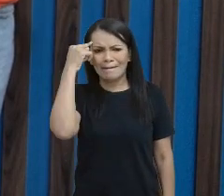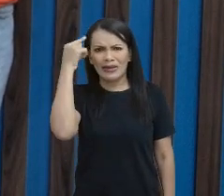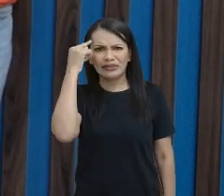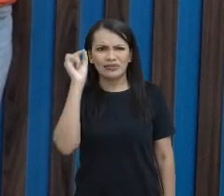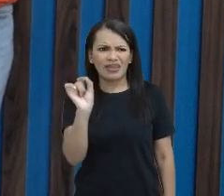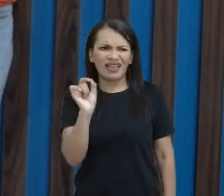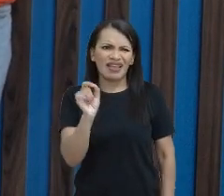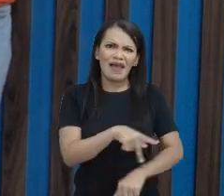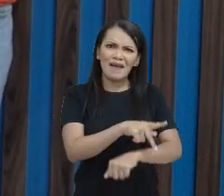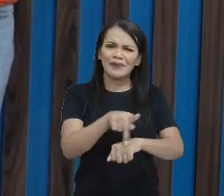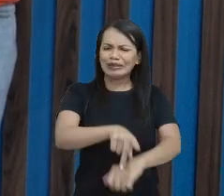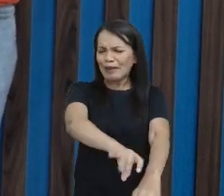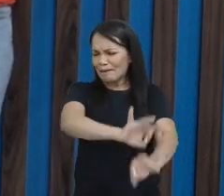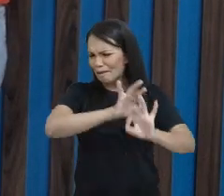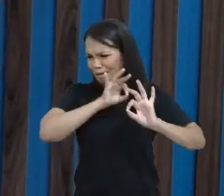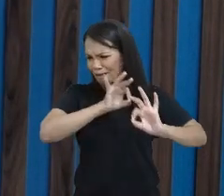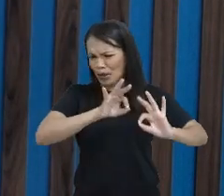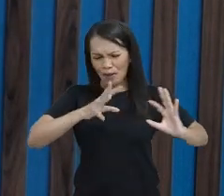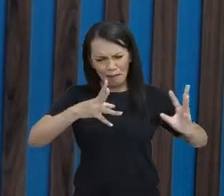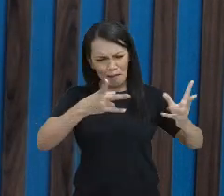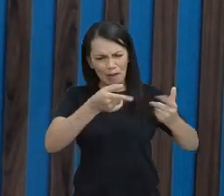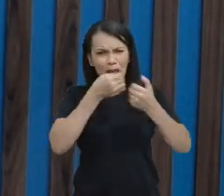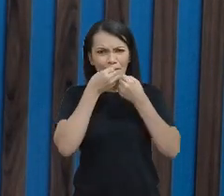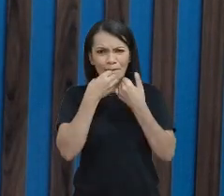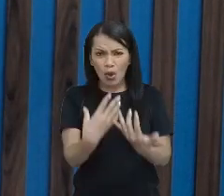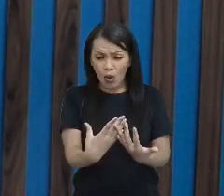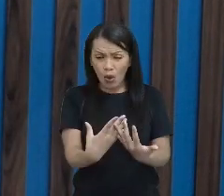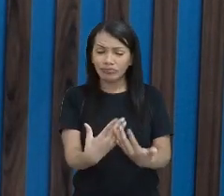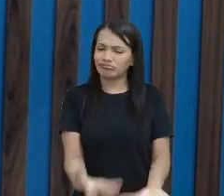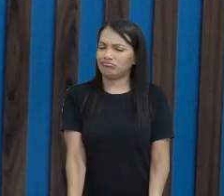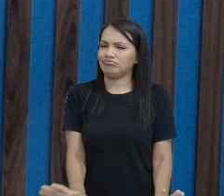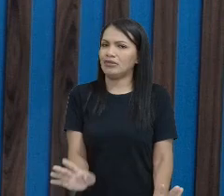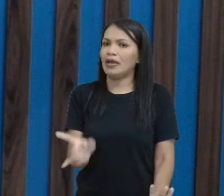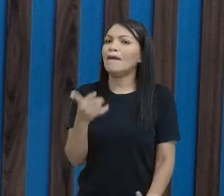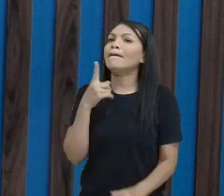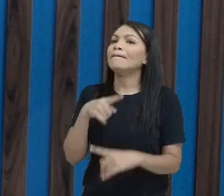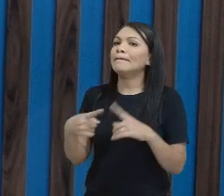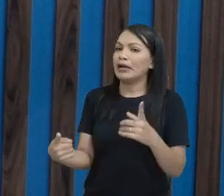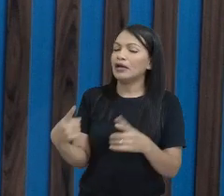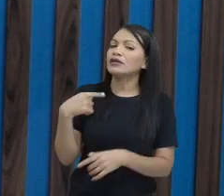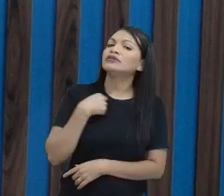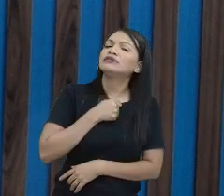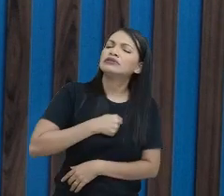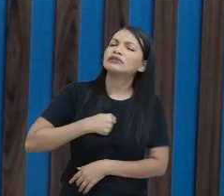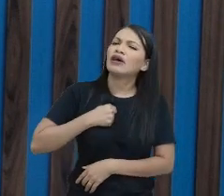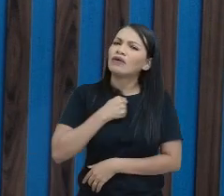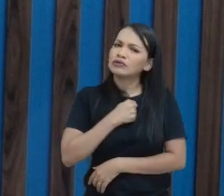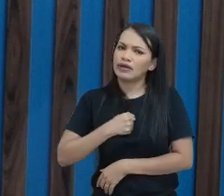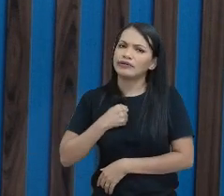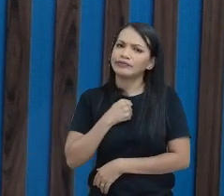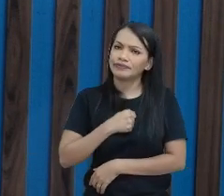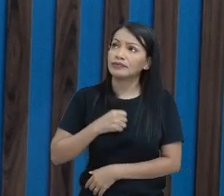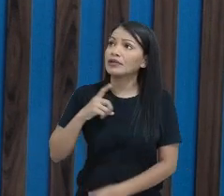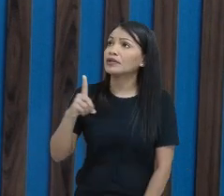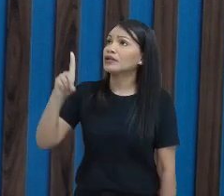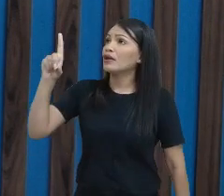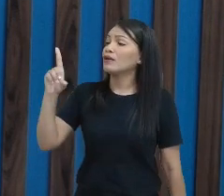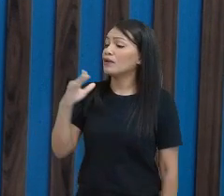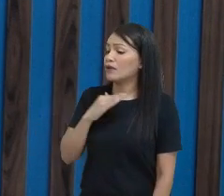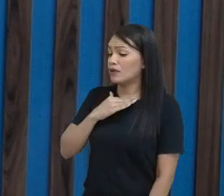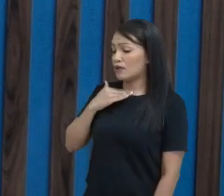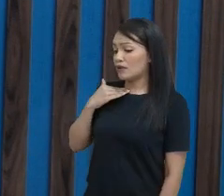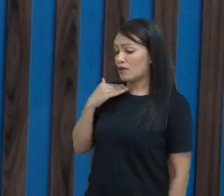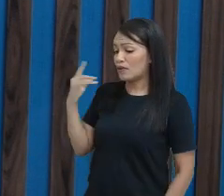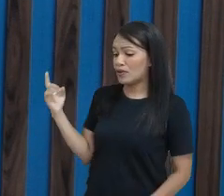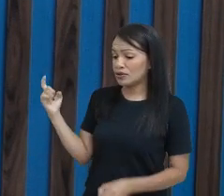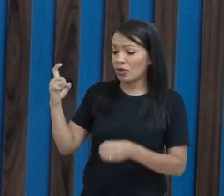para ele, embora ainda tenha um tom de saudade, quando ele diz que não permita Deus que eu morra, sem que eu